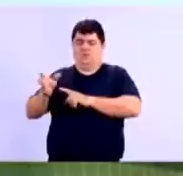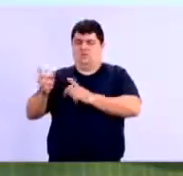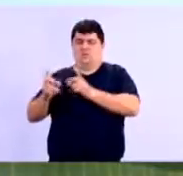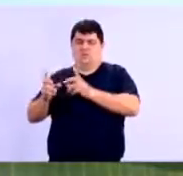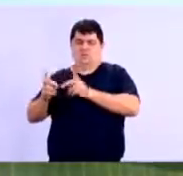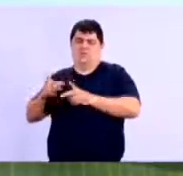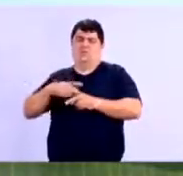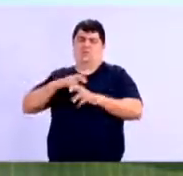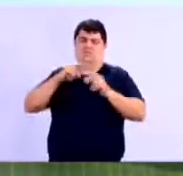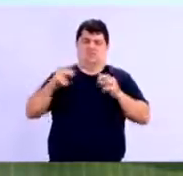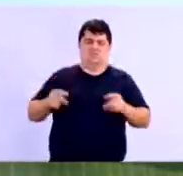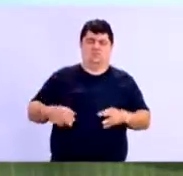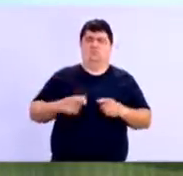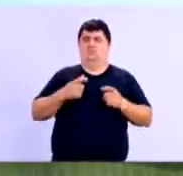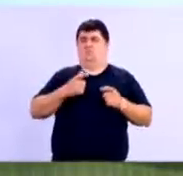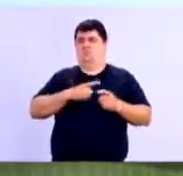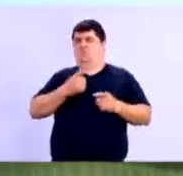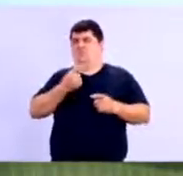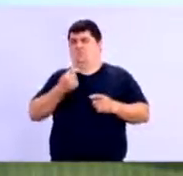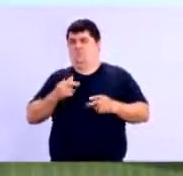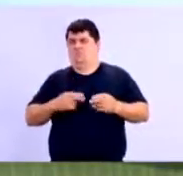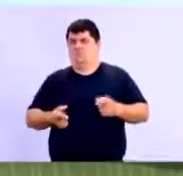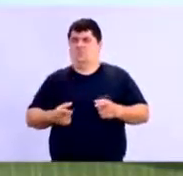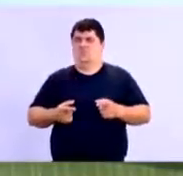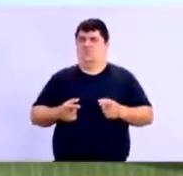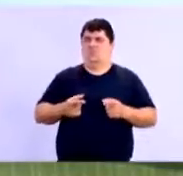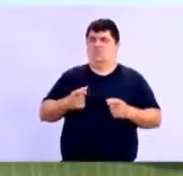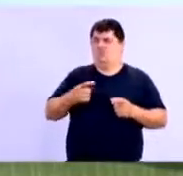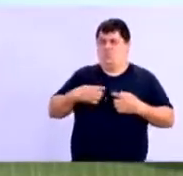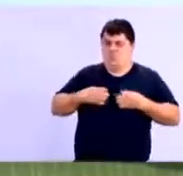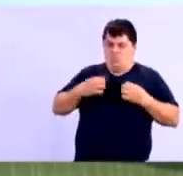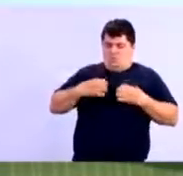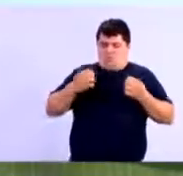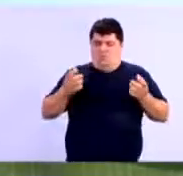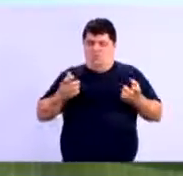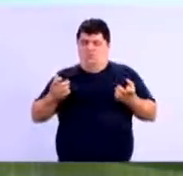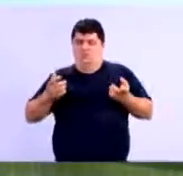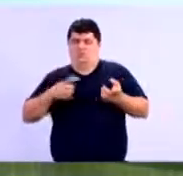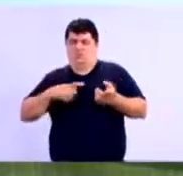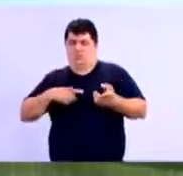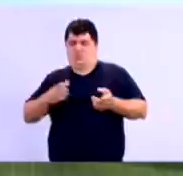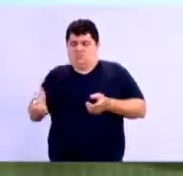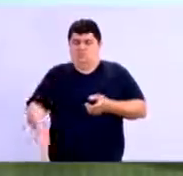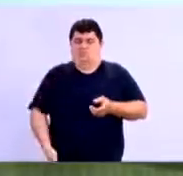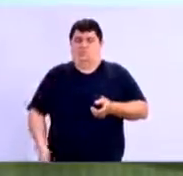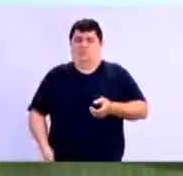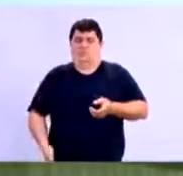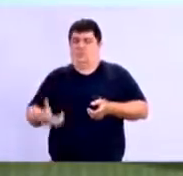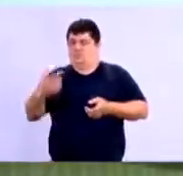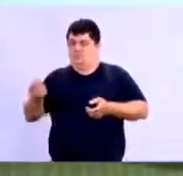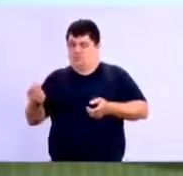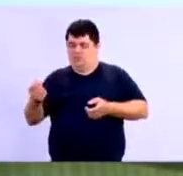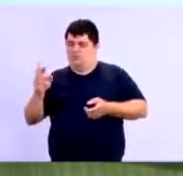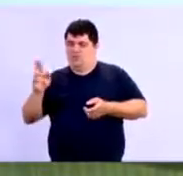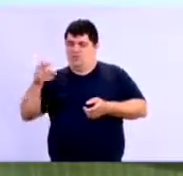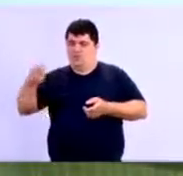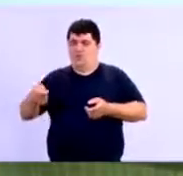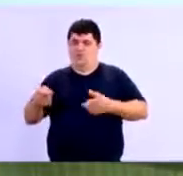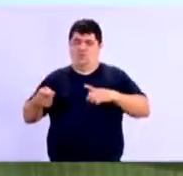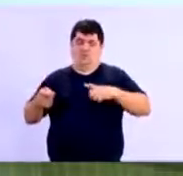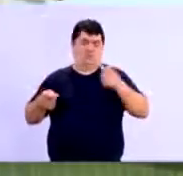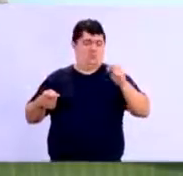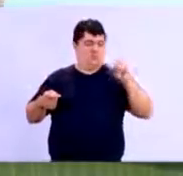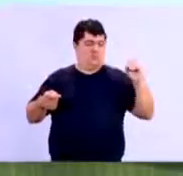tem um diferencial, né? Se a gente pegar vestuário mesmo, tem calça jeans de R$20, tem calça jeans de